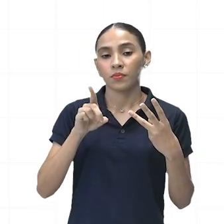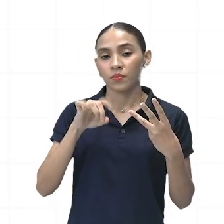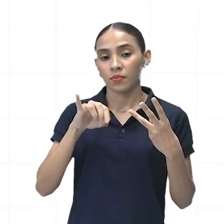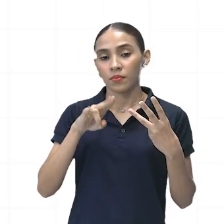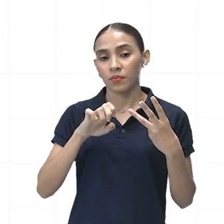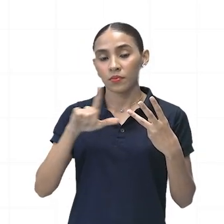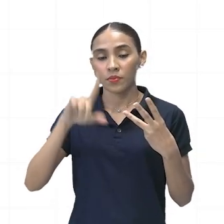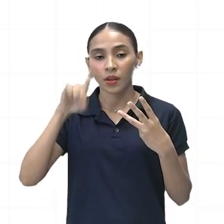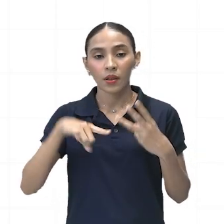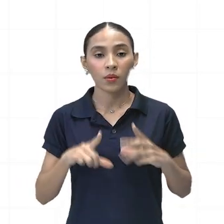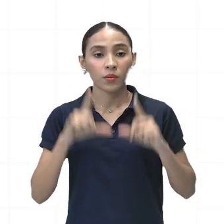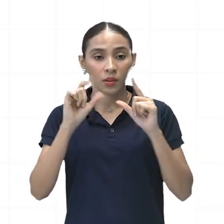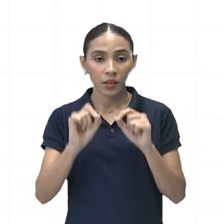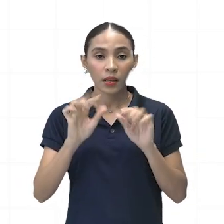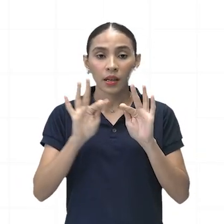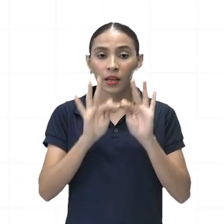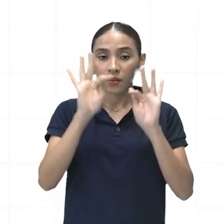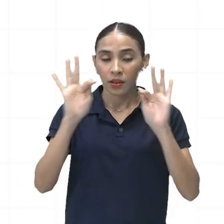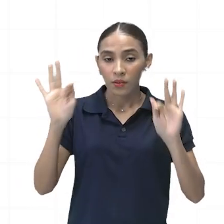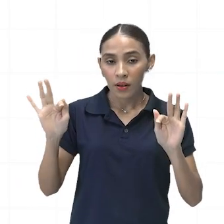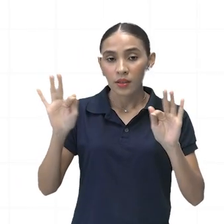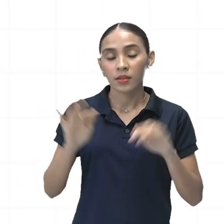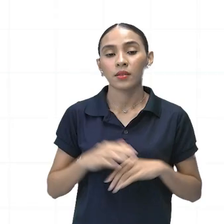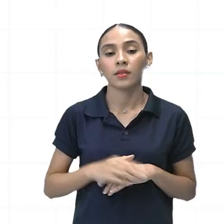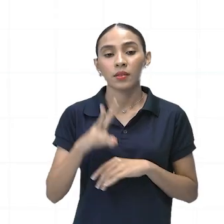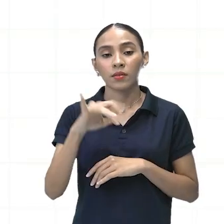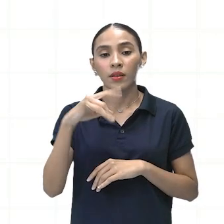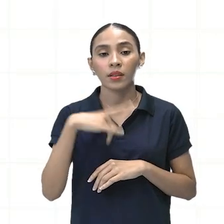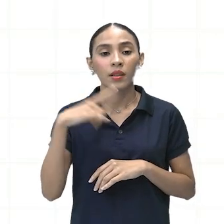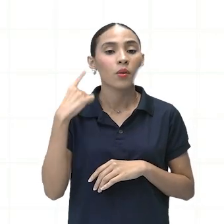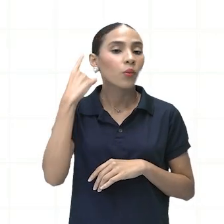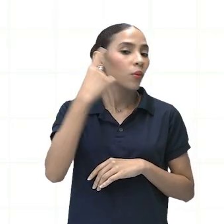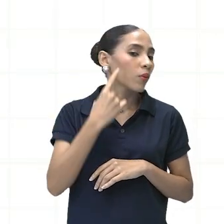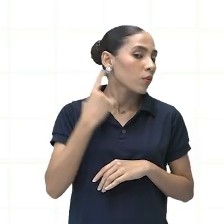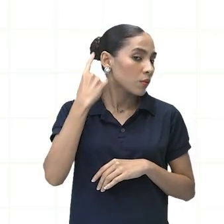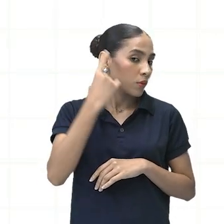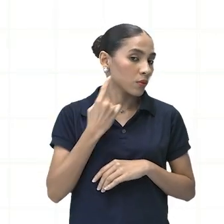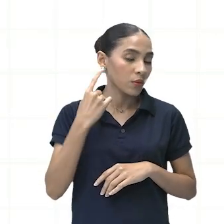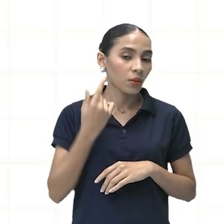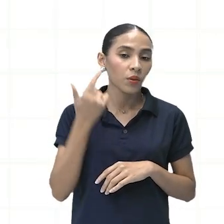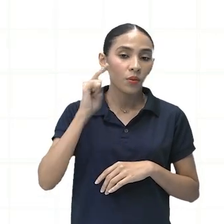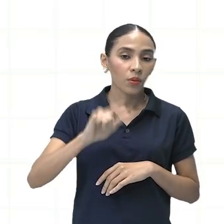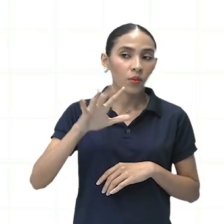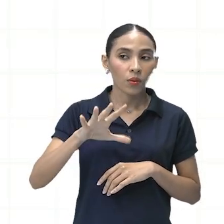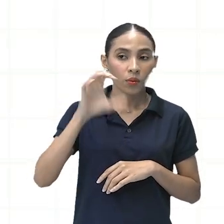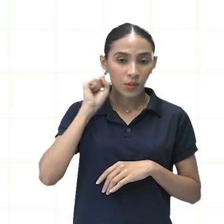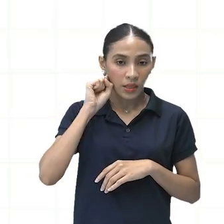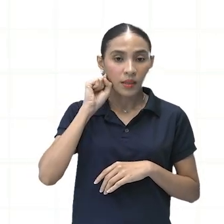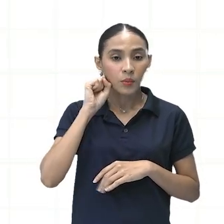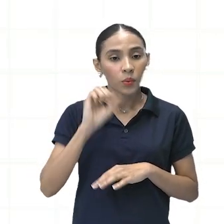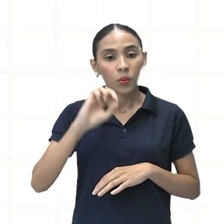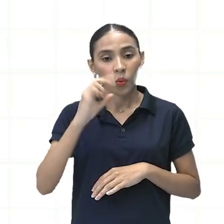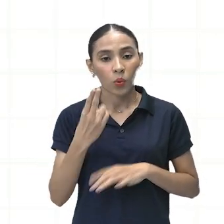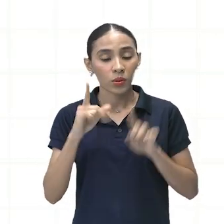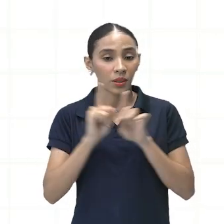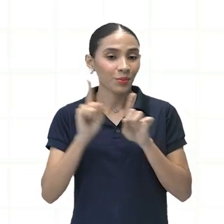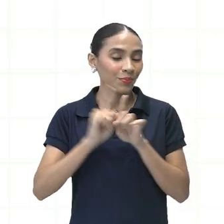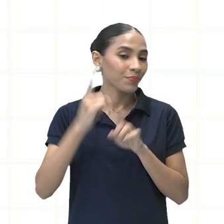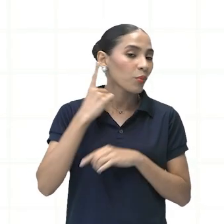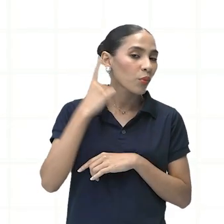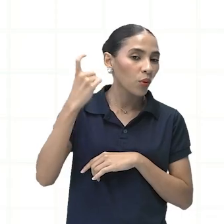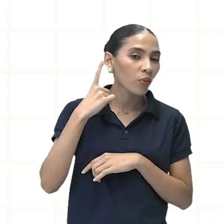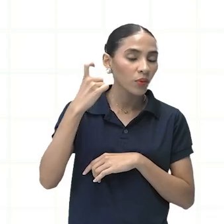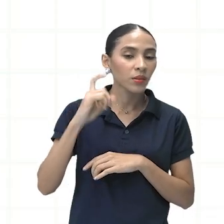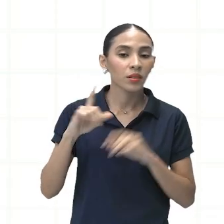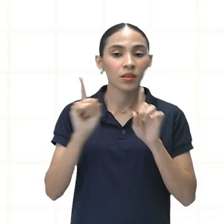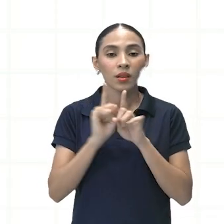ver agora é justamente aquela frequência dessas ondas que o ouvido humano consegue perceber ou captar. E